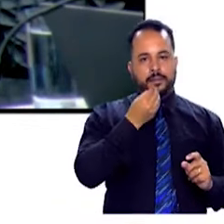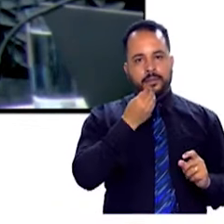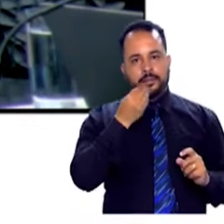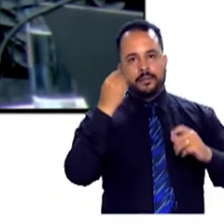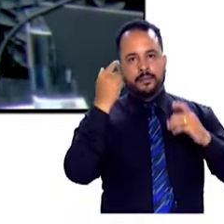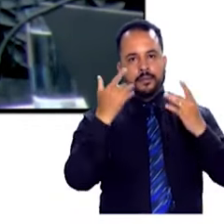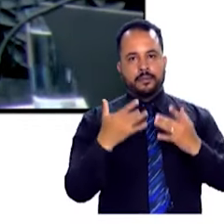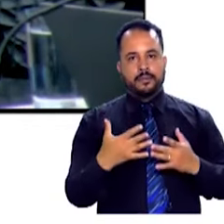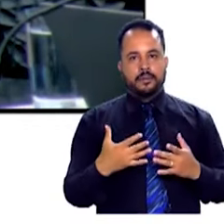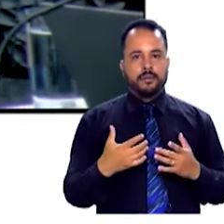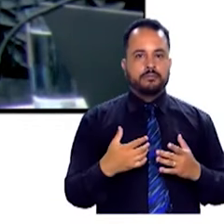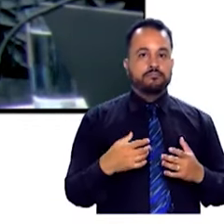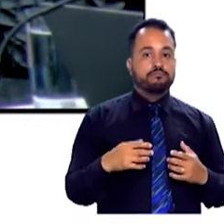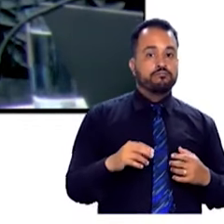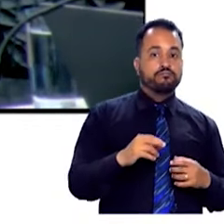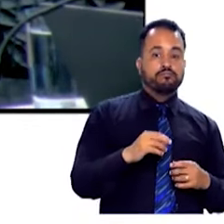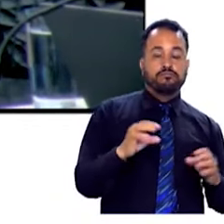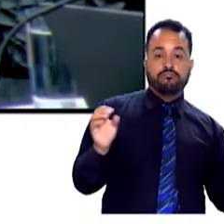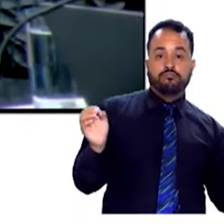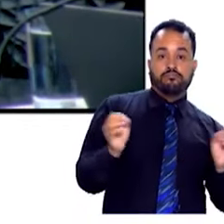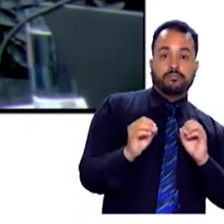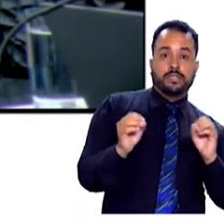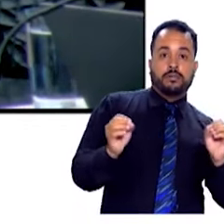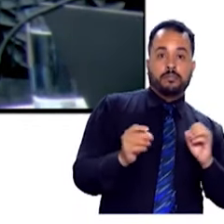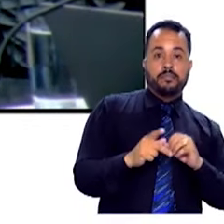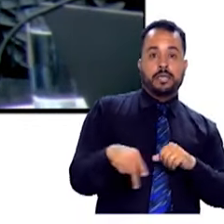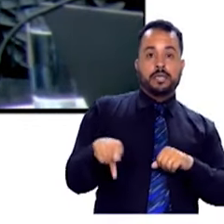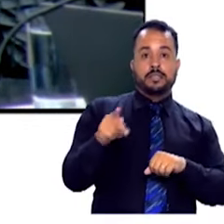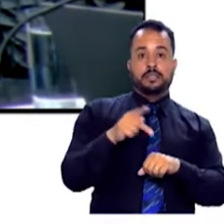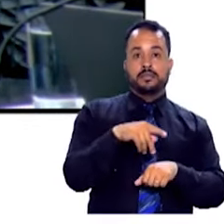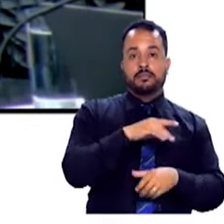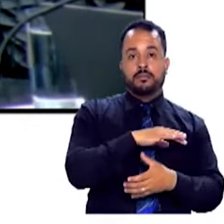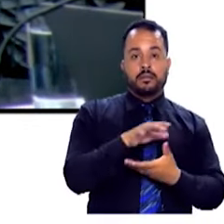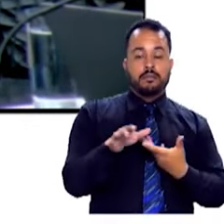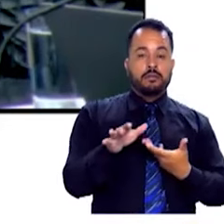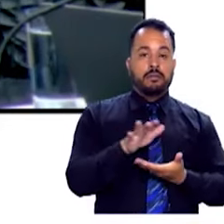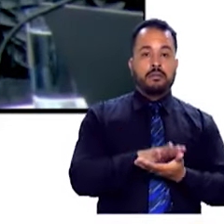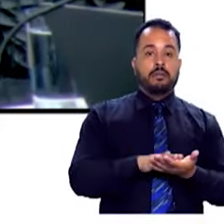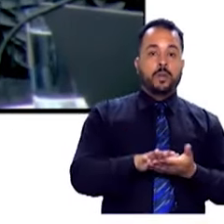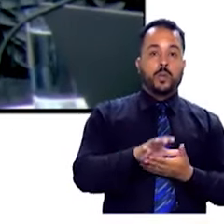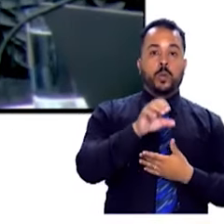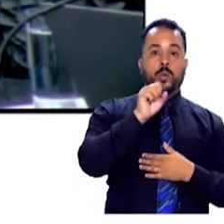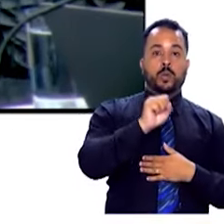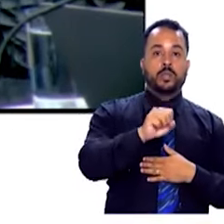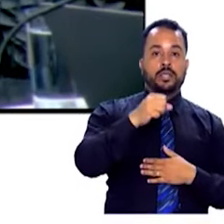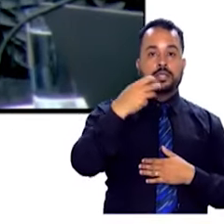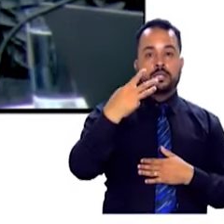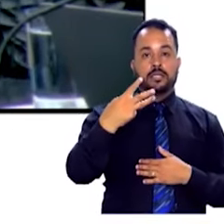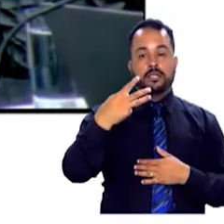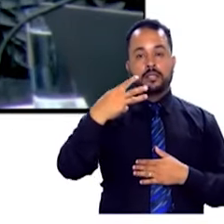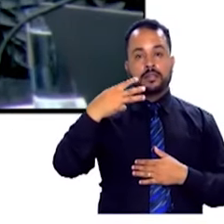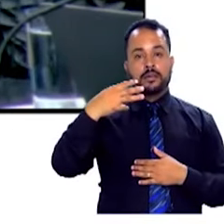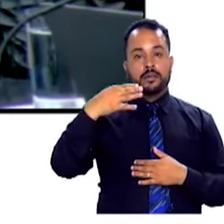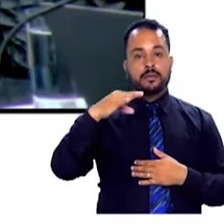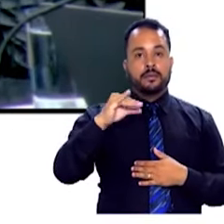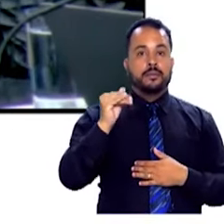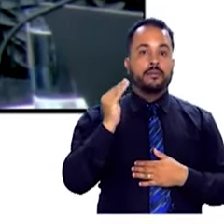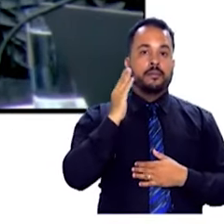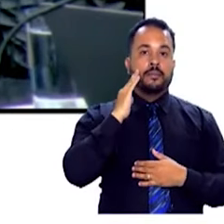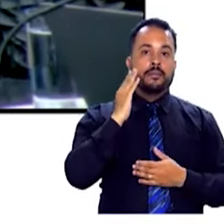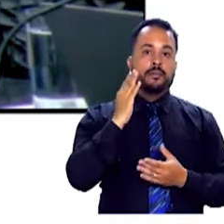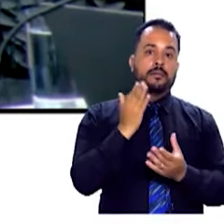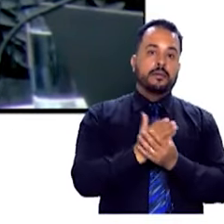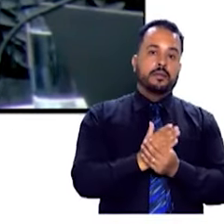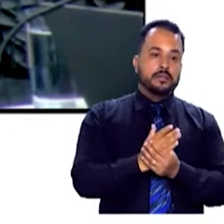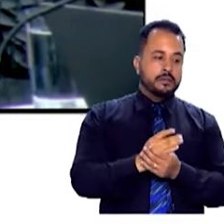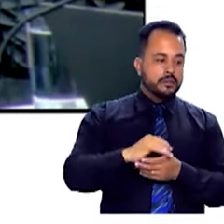nenhum país do mundo possui 83 milhões de processos em